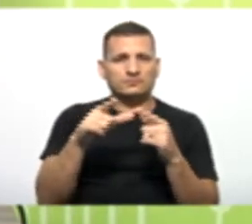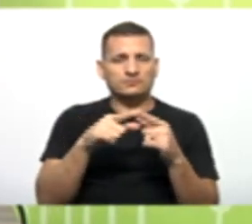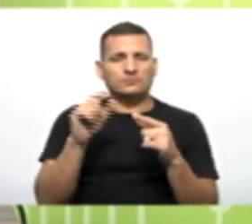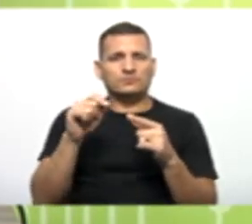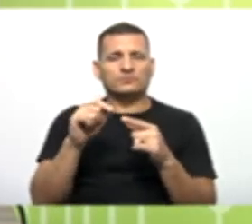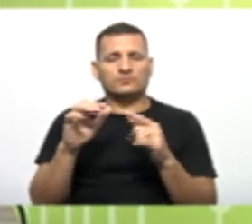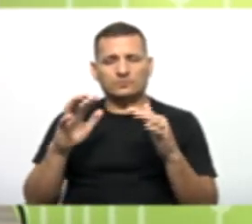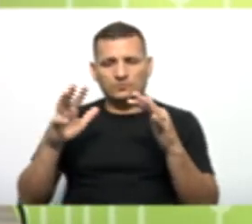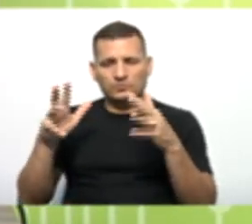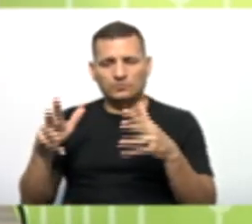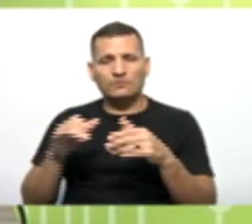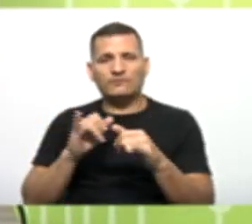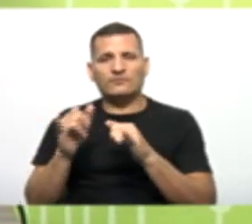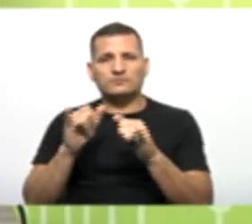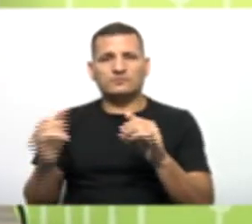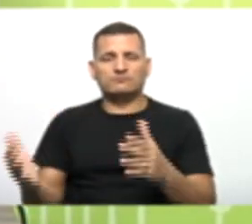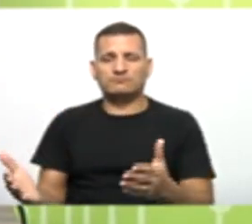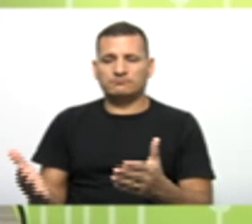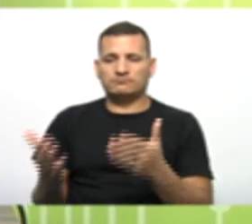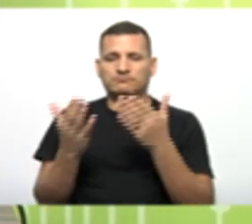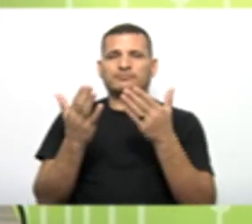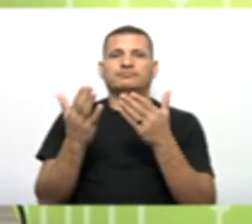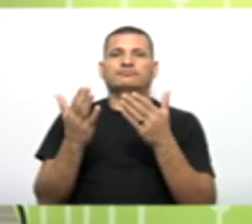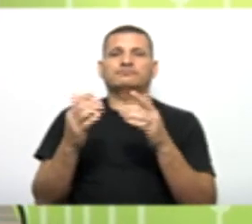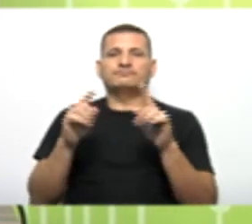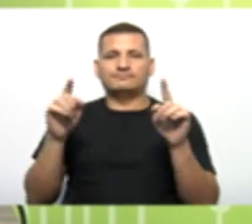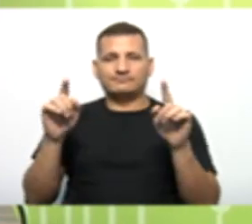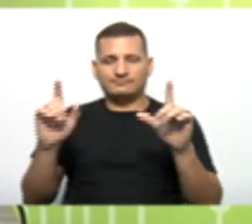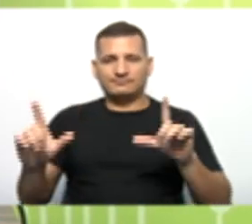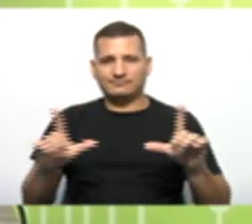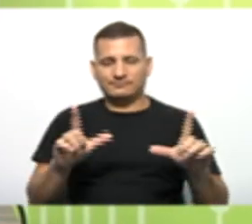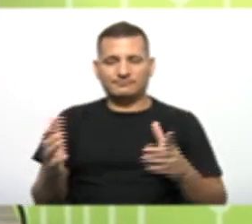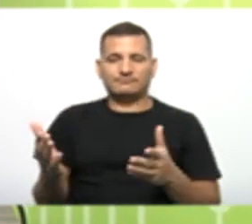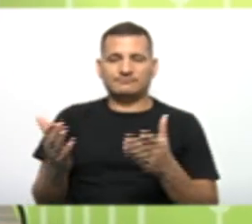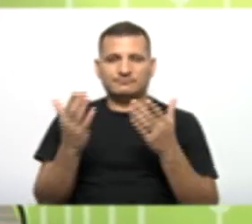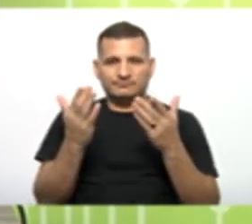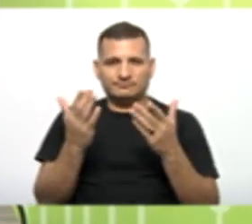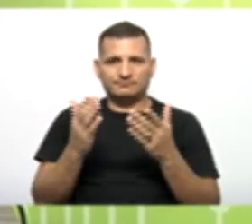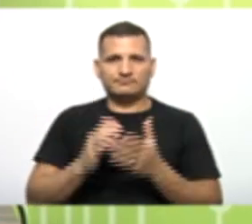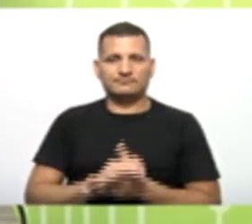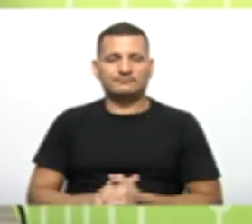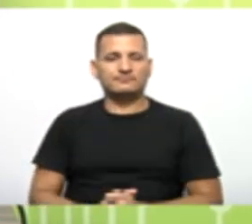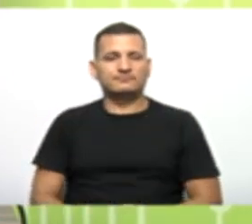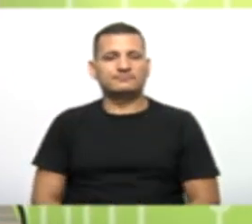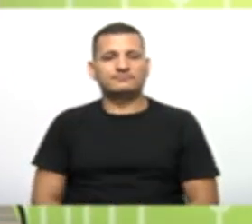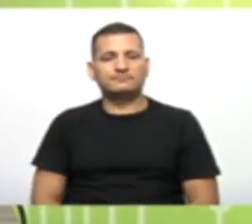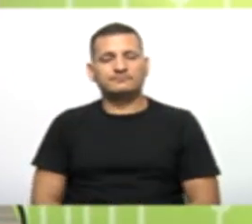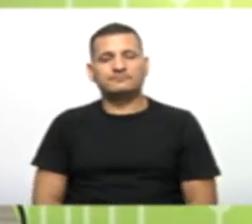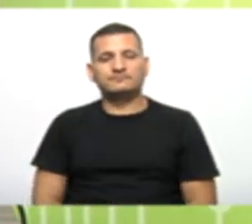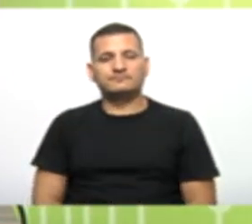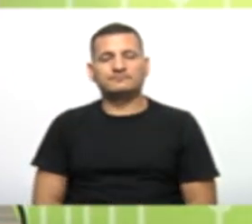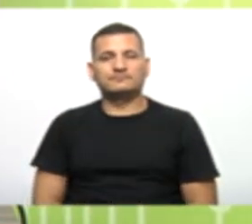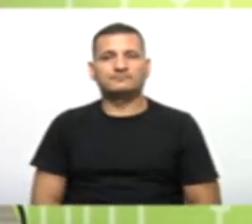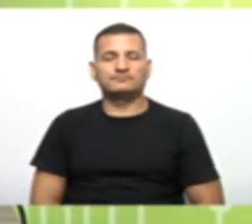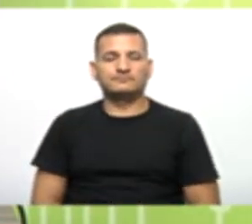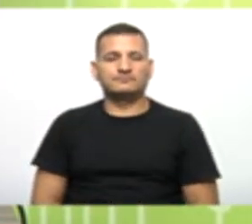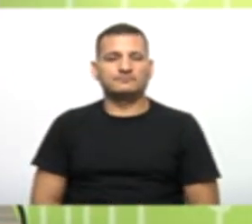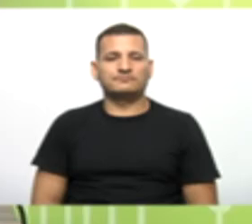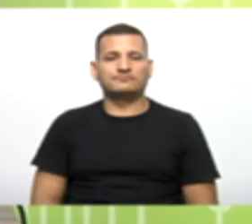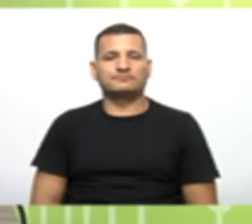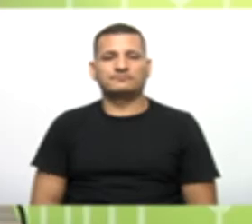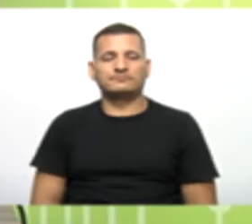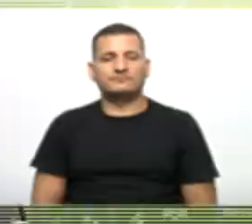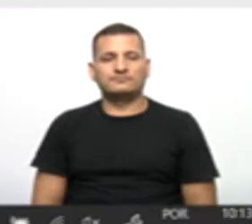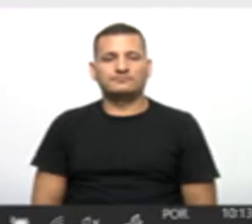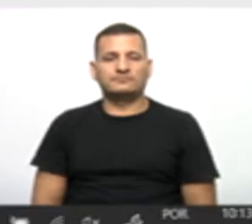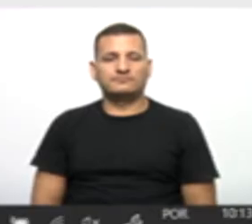os dados da minha tabela de disciplinas. Então, vamos voltar lá ao nosso banco de dados, vamos dar um select